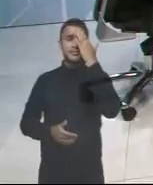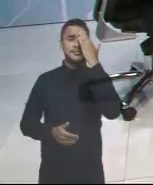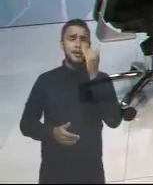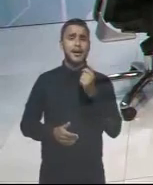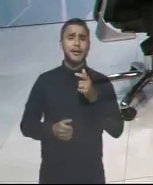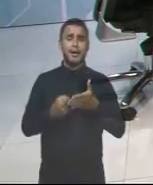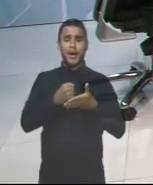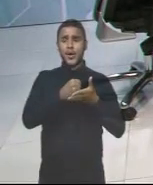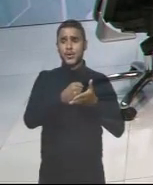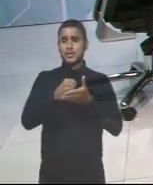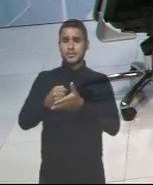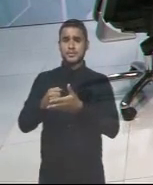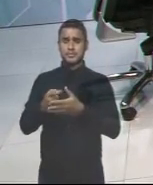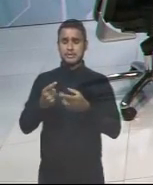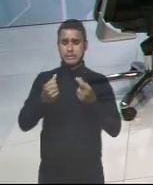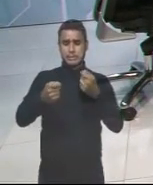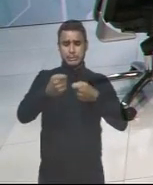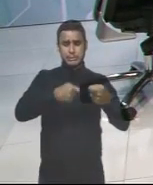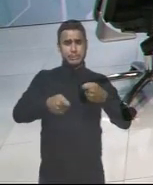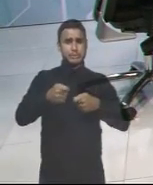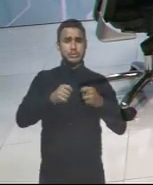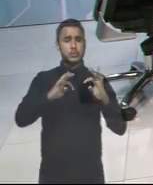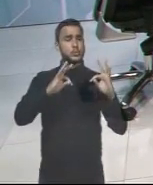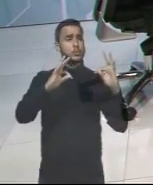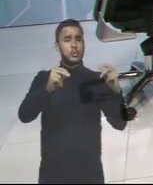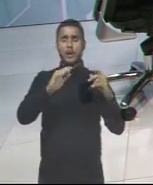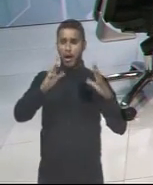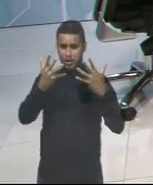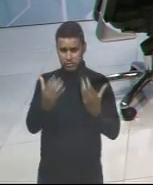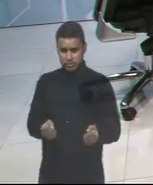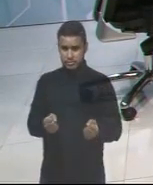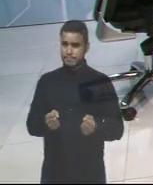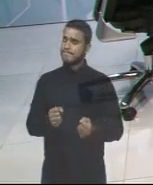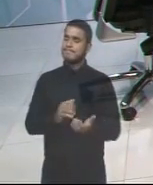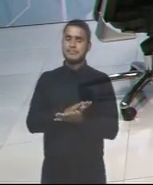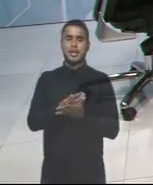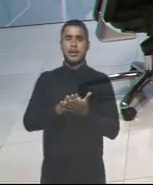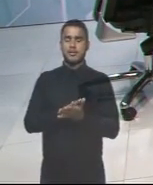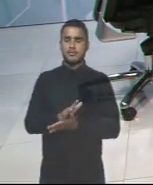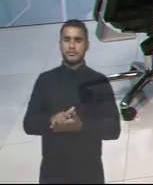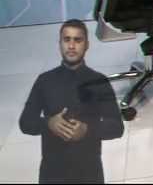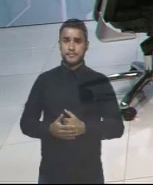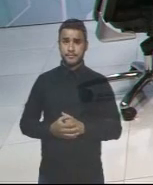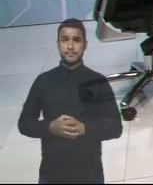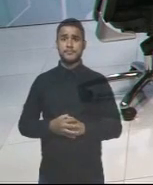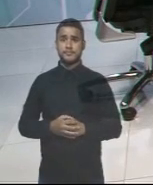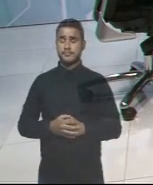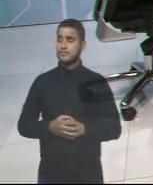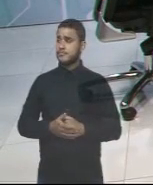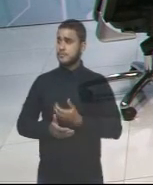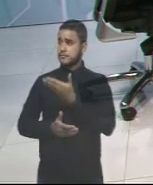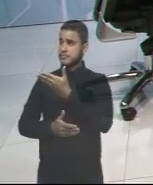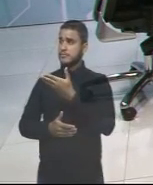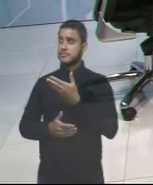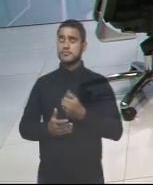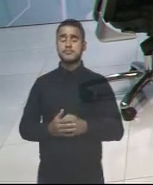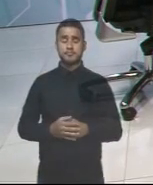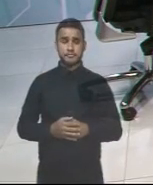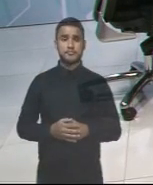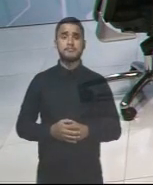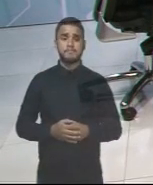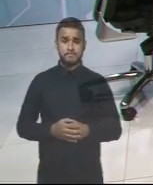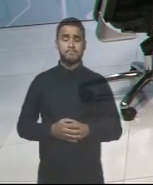Nenhum ajuste econômico é popular, né? Arnaldo, o doutor Rui, como sempre,